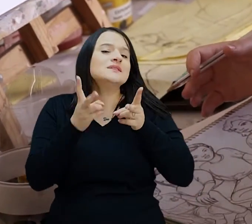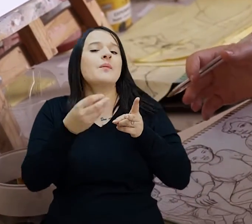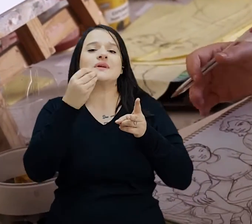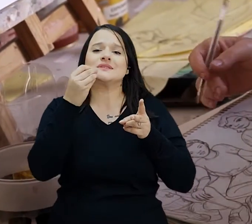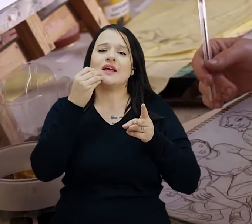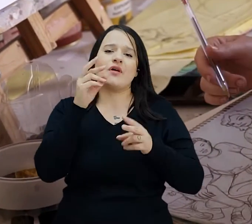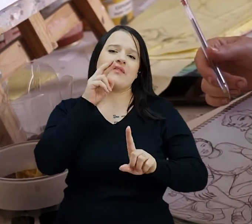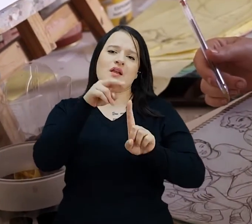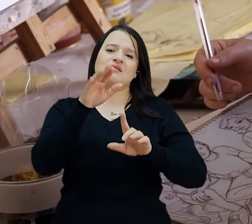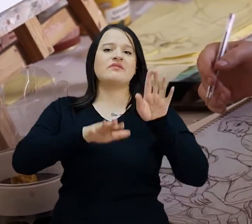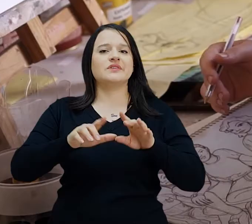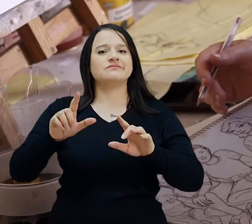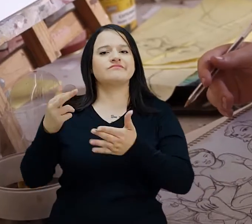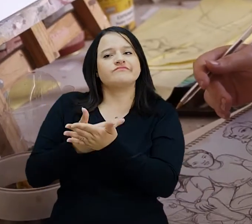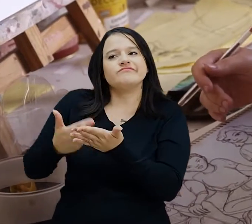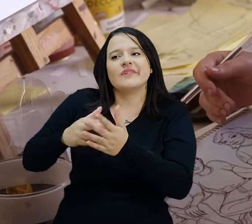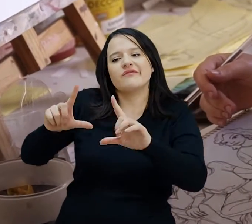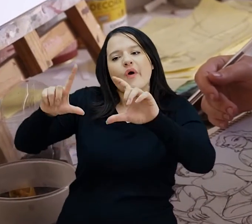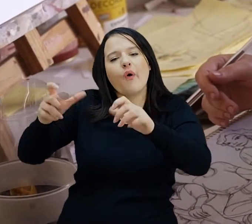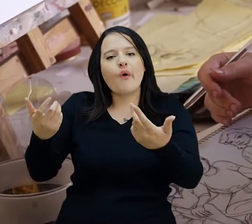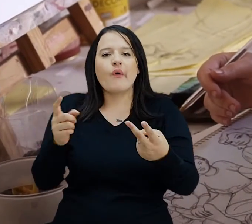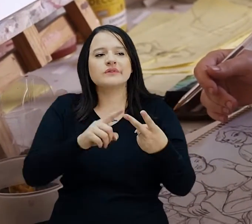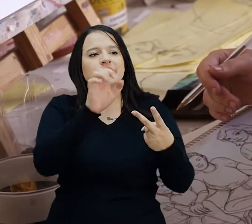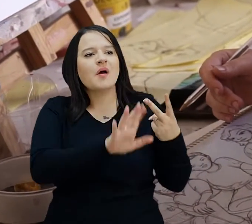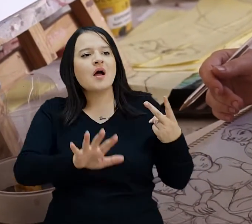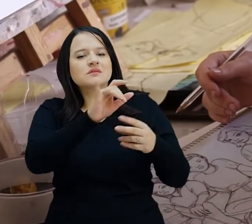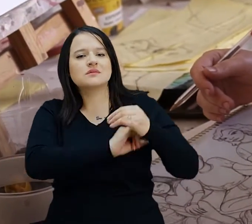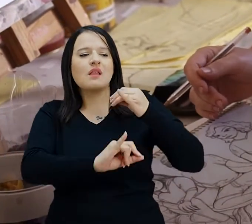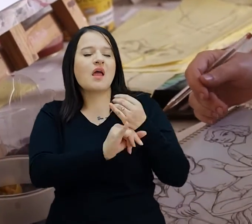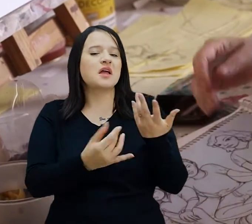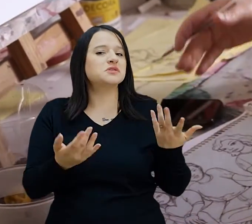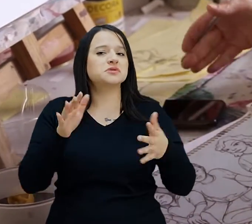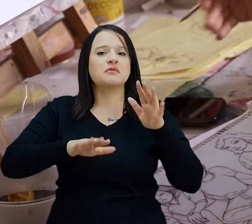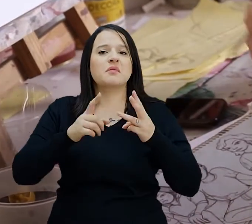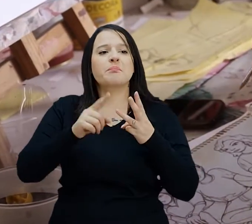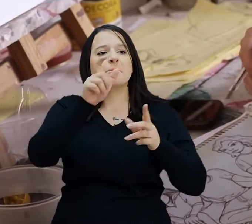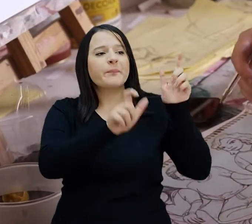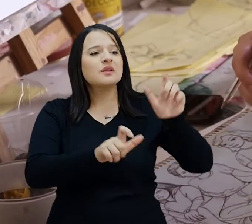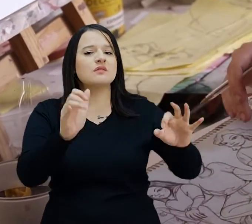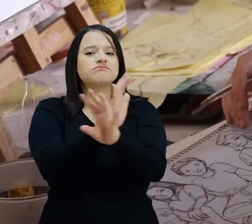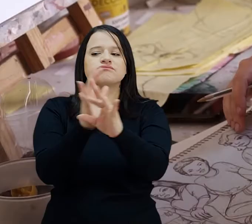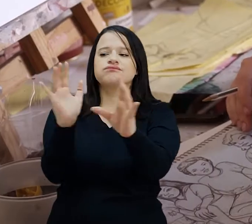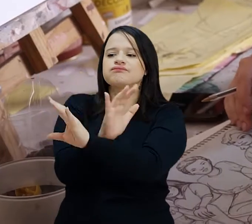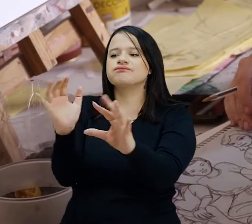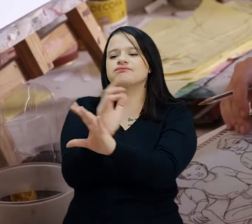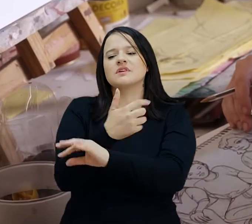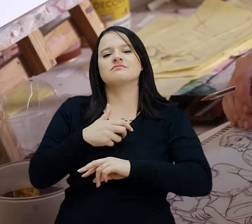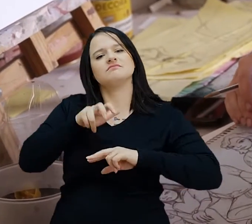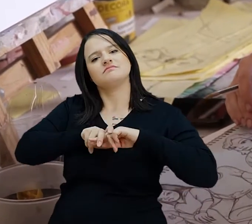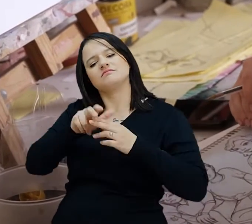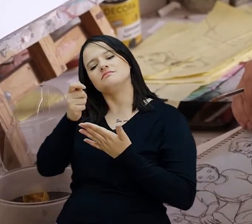eu sempre busco uma referência. Às vezes é uma fotografia de uma revista, às vezes é uma imagem na internet, às vezes